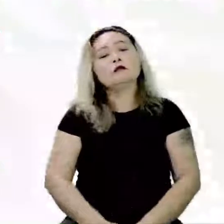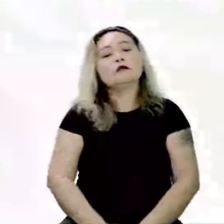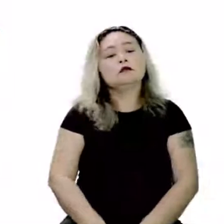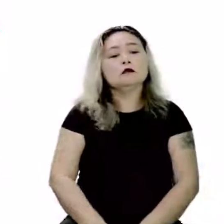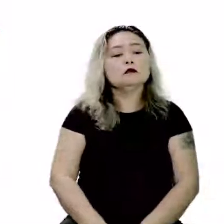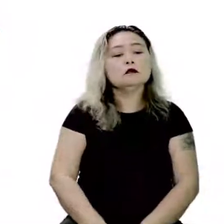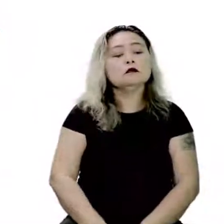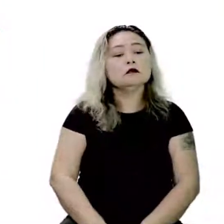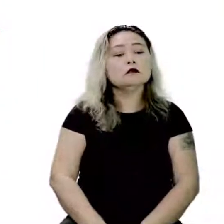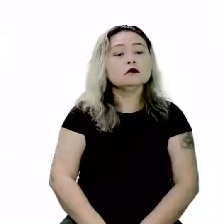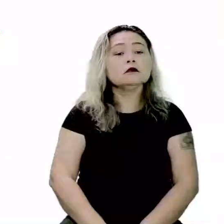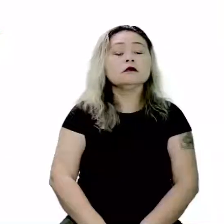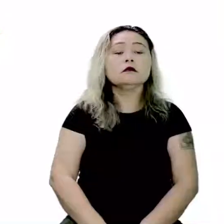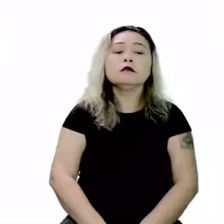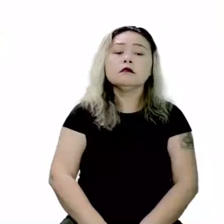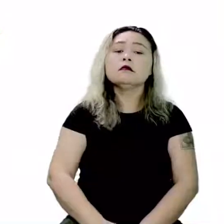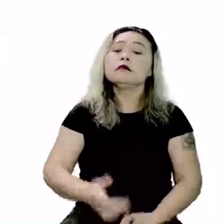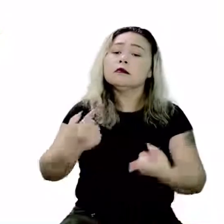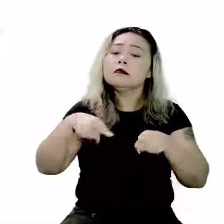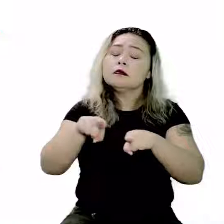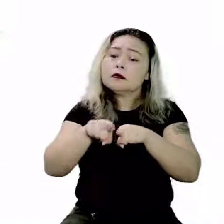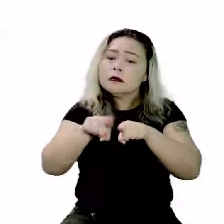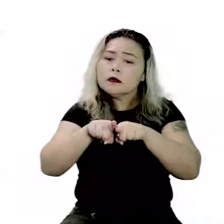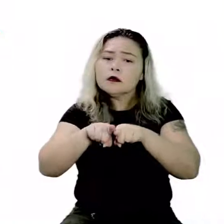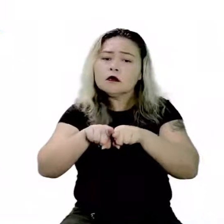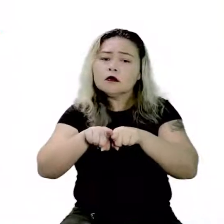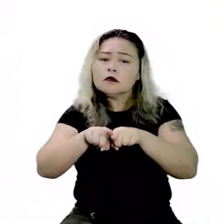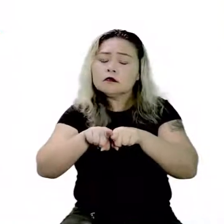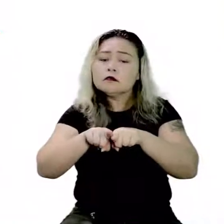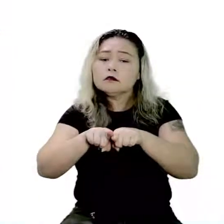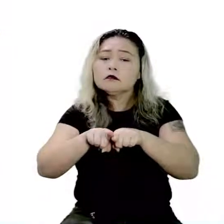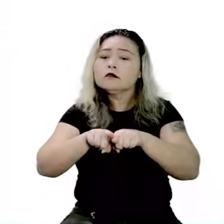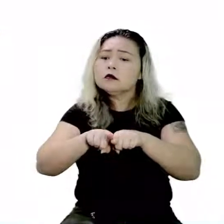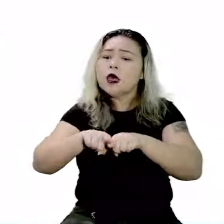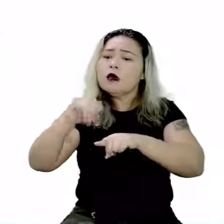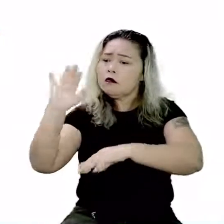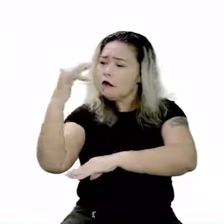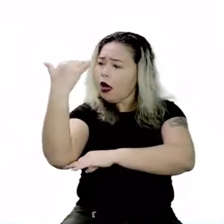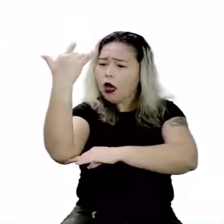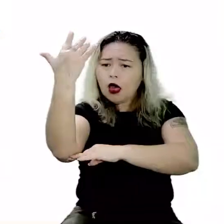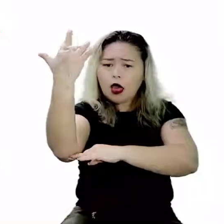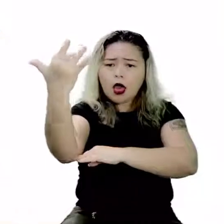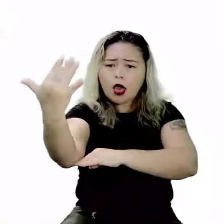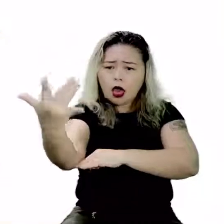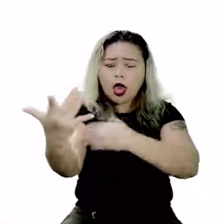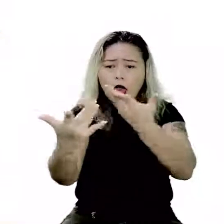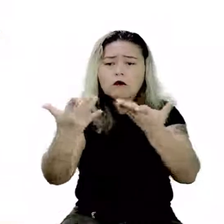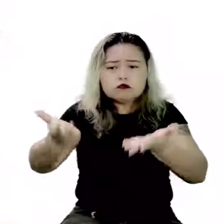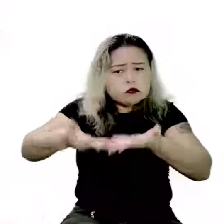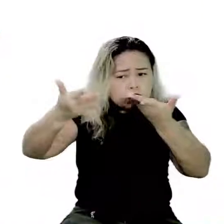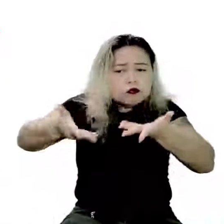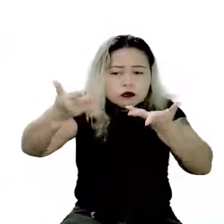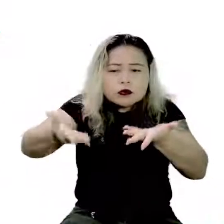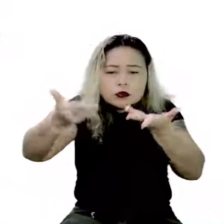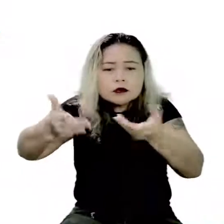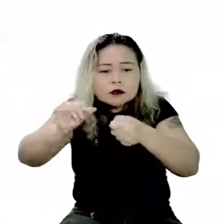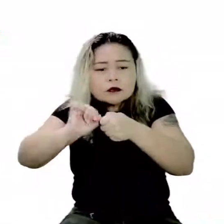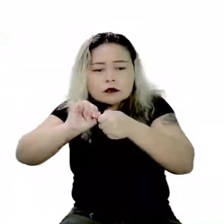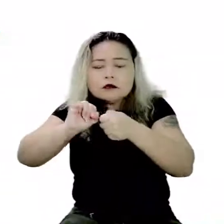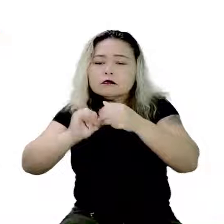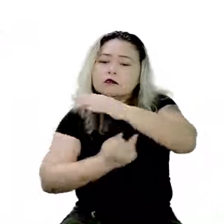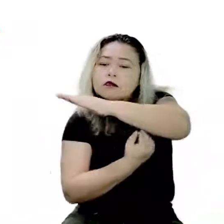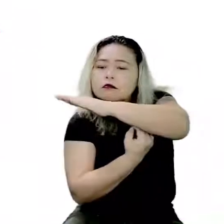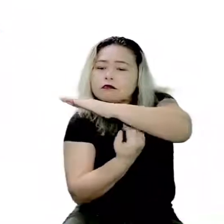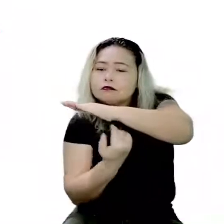continuando. E também ela tinha como objetivo, o Planaflora, recuperar áreas desmatadas de